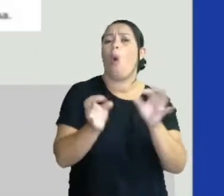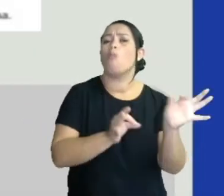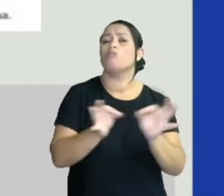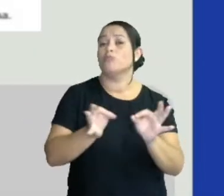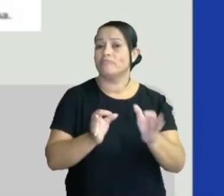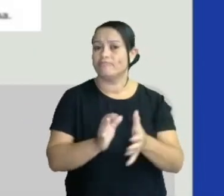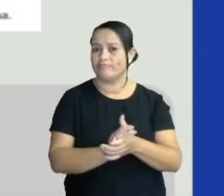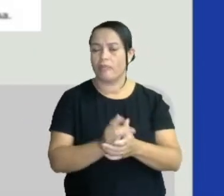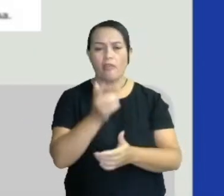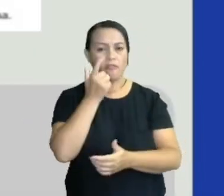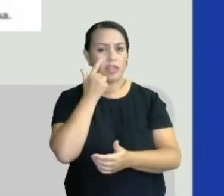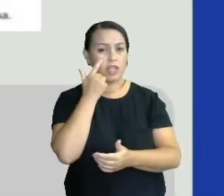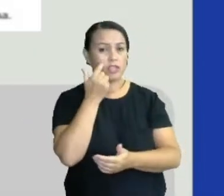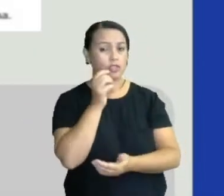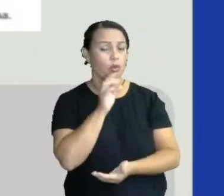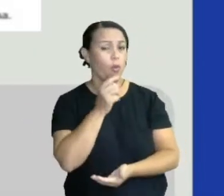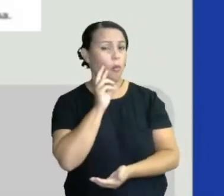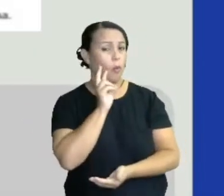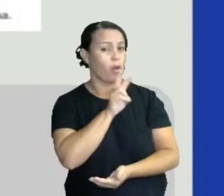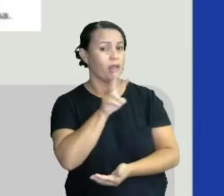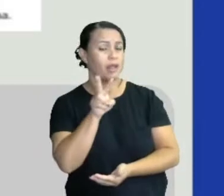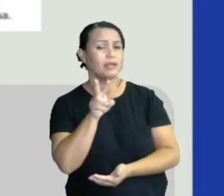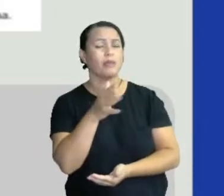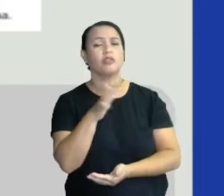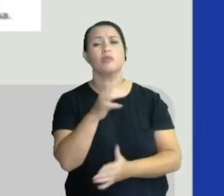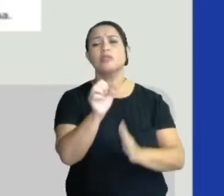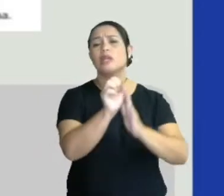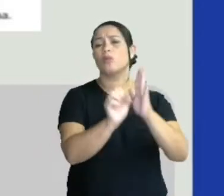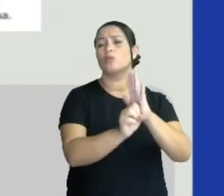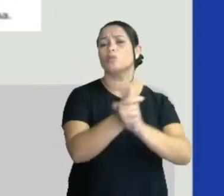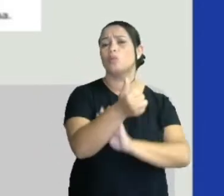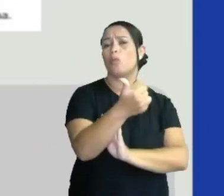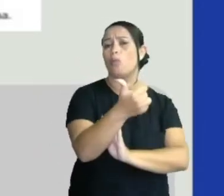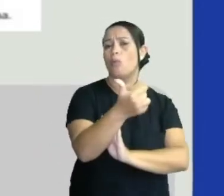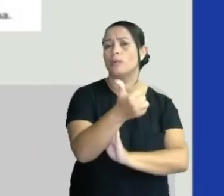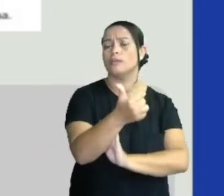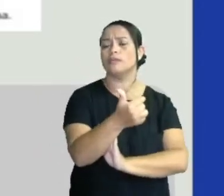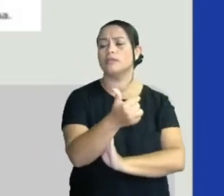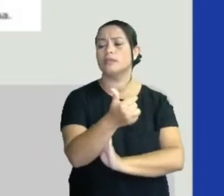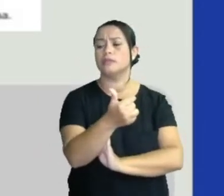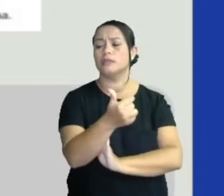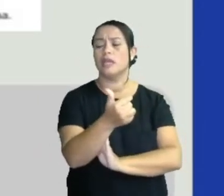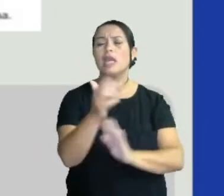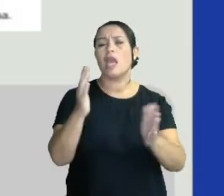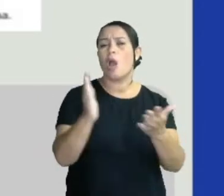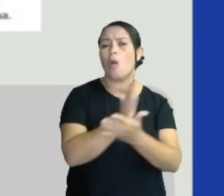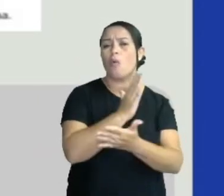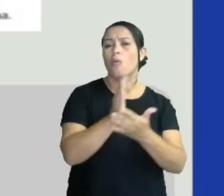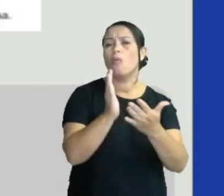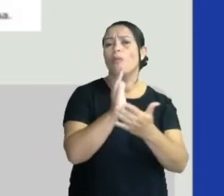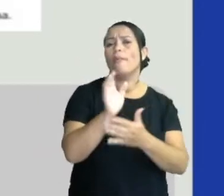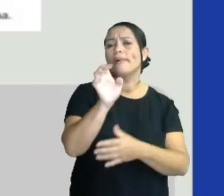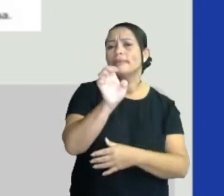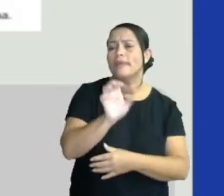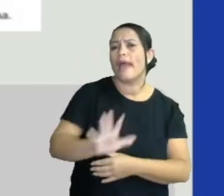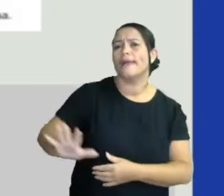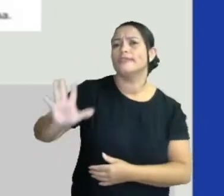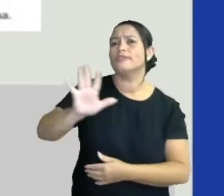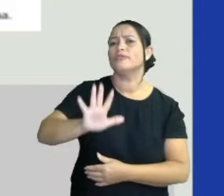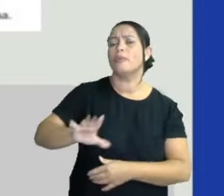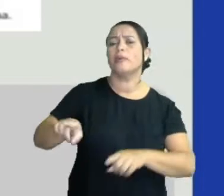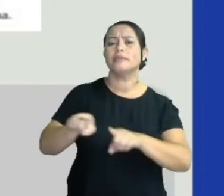deu? Vejam só, a partir do século XII, em algumas regiões ali da Europa,